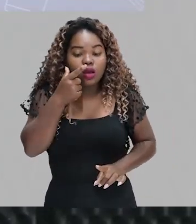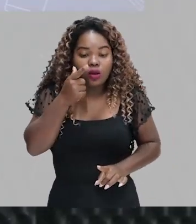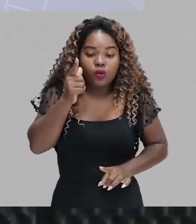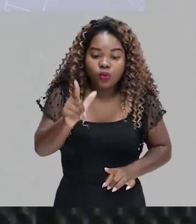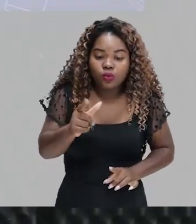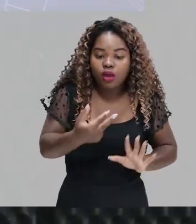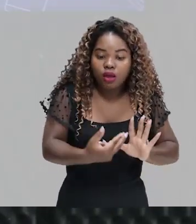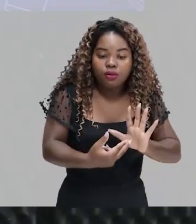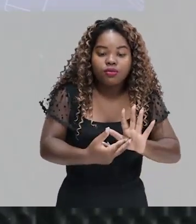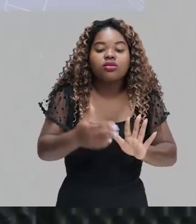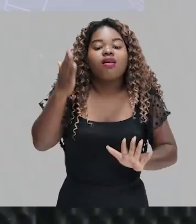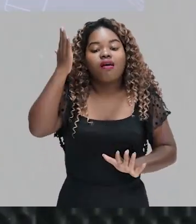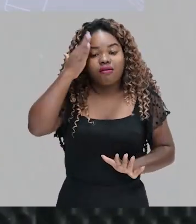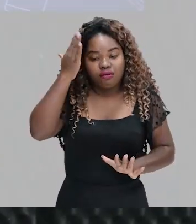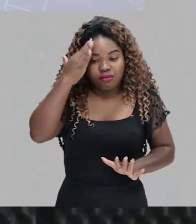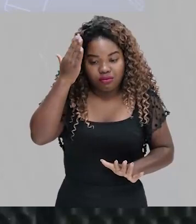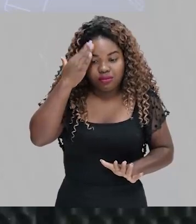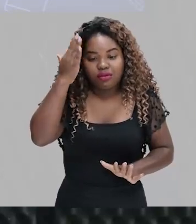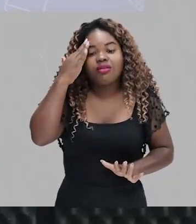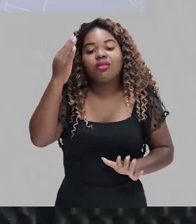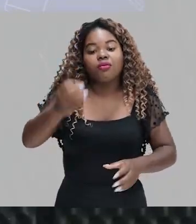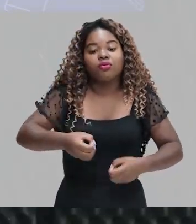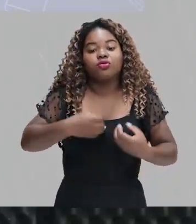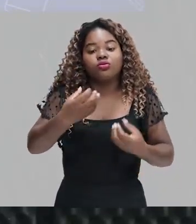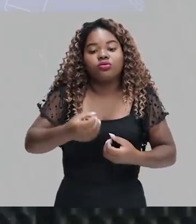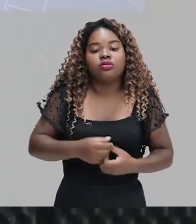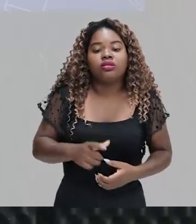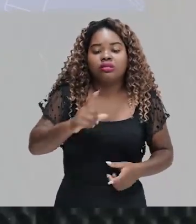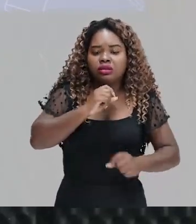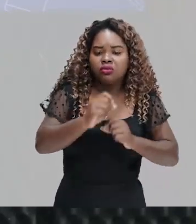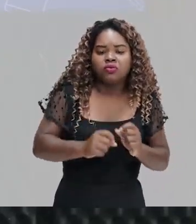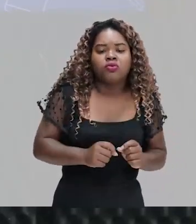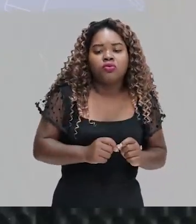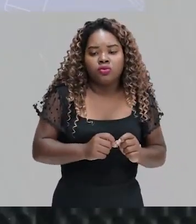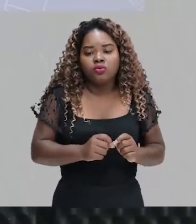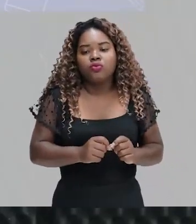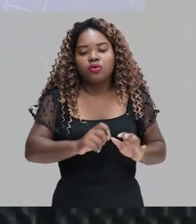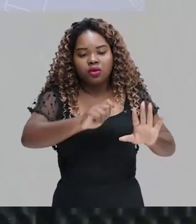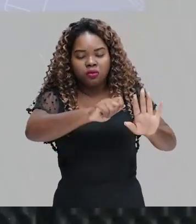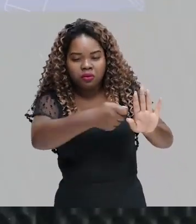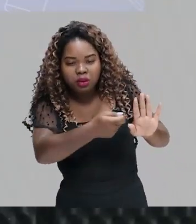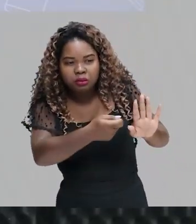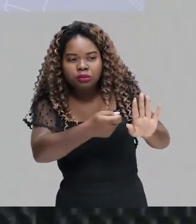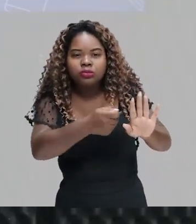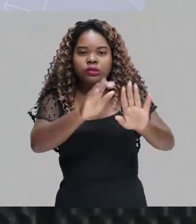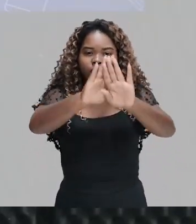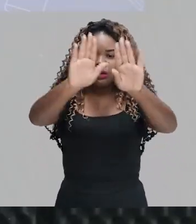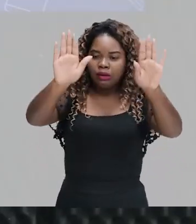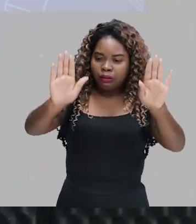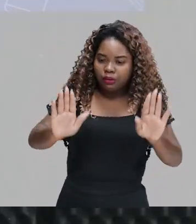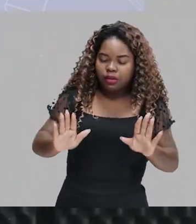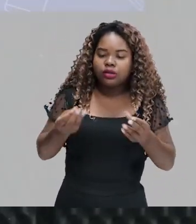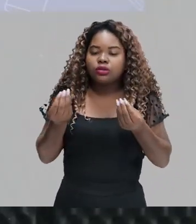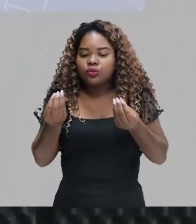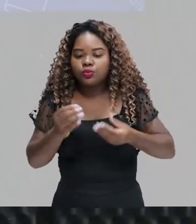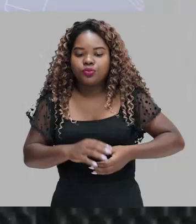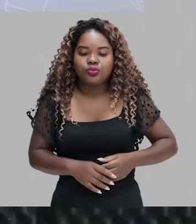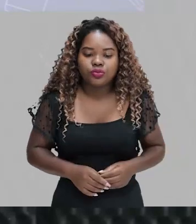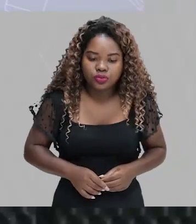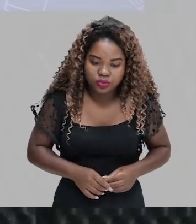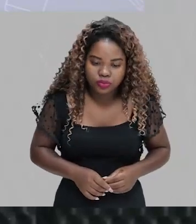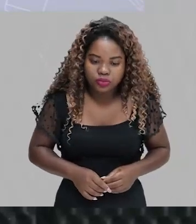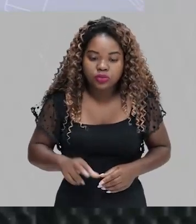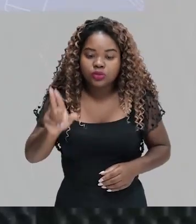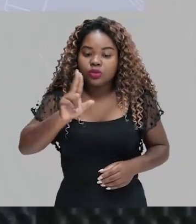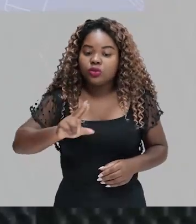e entender o que eu estou vendo. Vai ter uma porta, vai ter uma parede. Vamos na prática. E uso dos